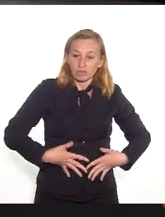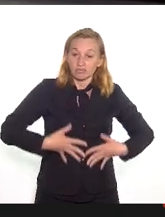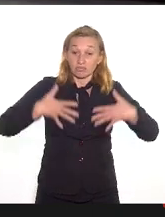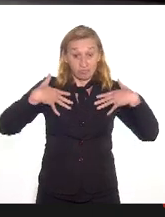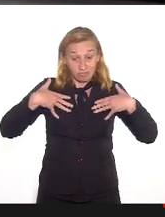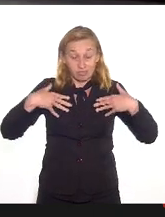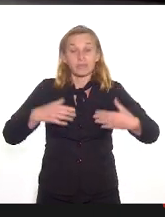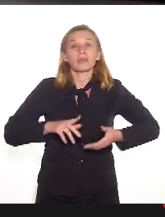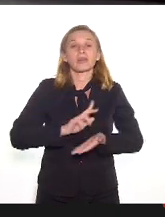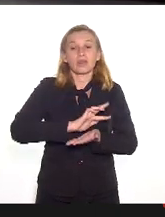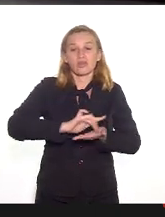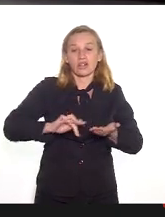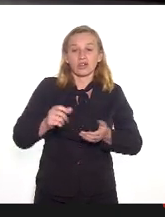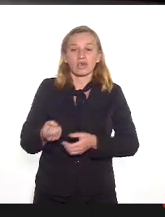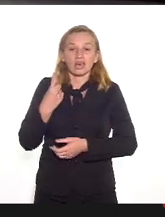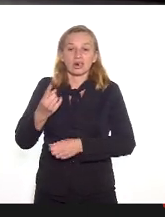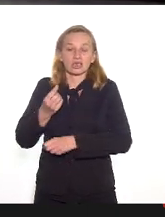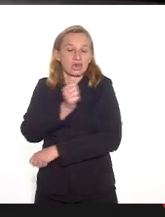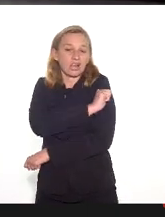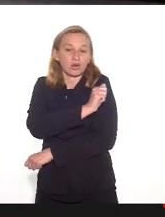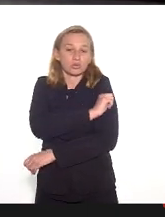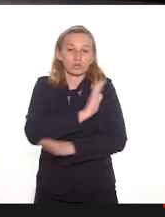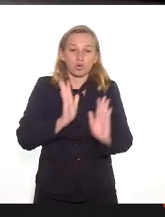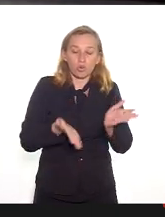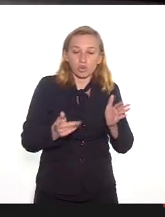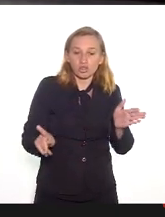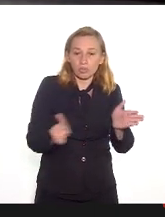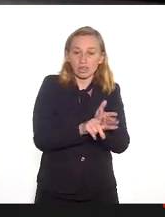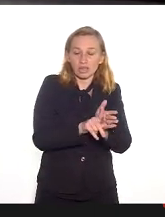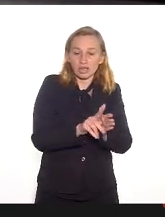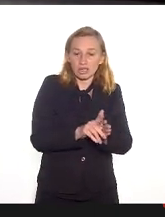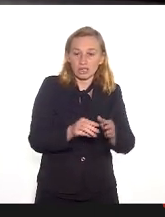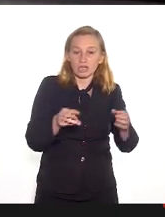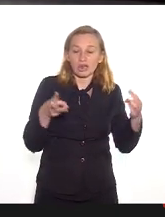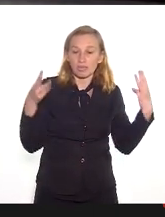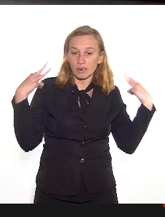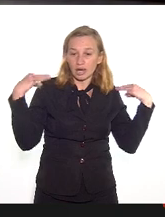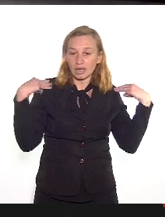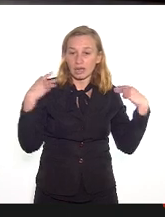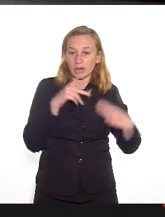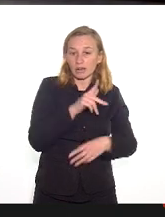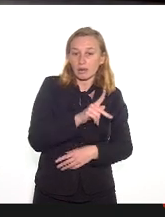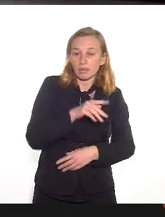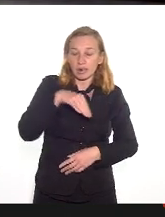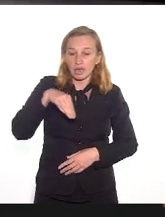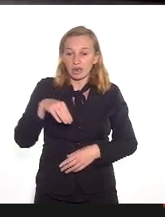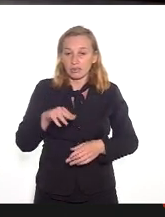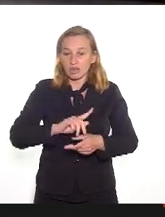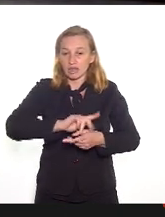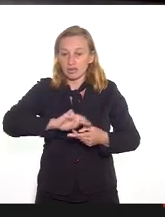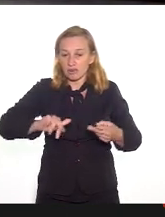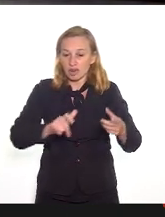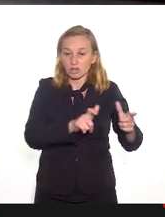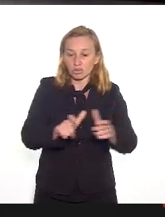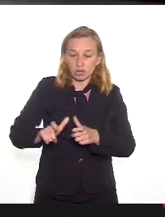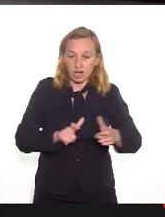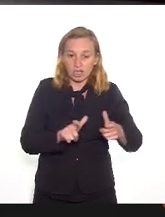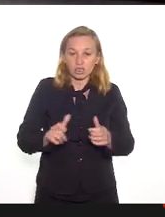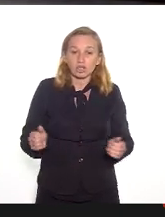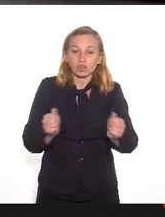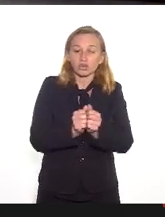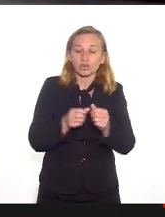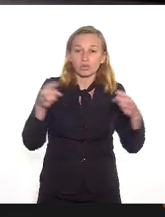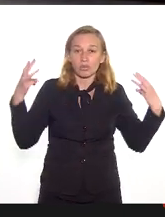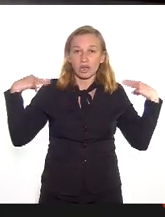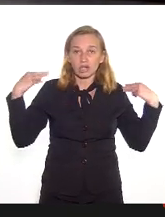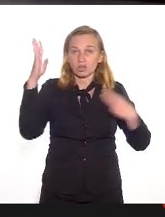Nós temos vários ex-alunos hoje que estão na Marinha, seja no DHN, seja no IAPM, seja na CECIRM. E, portanto, junto com a Marinha do